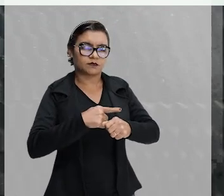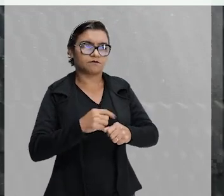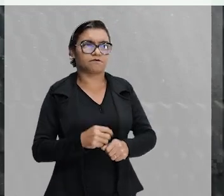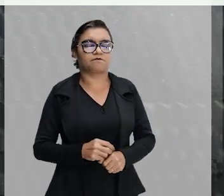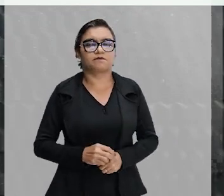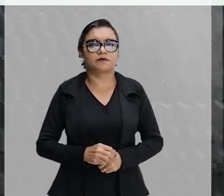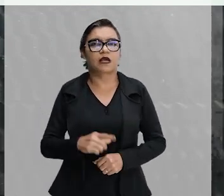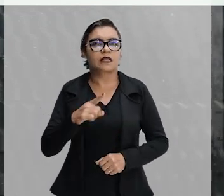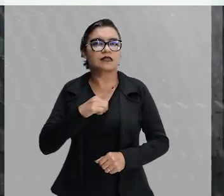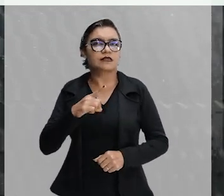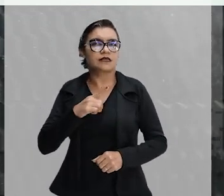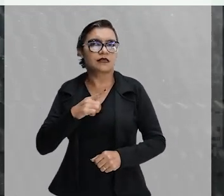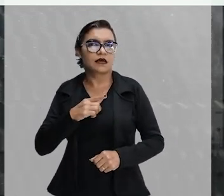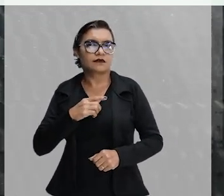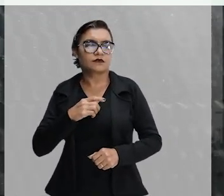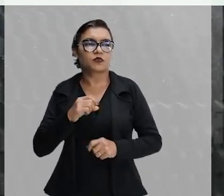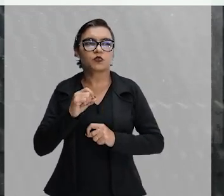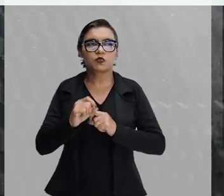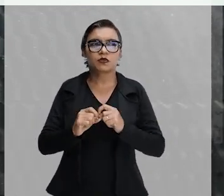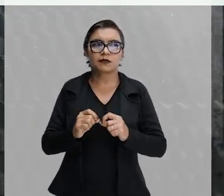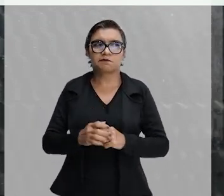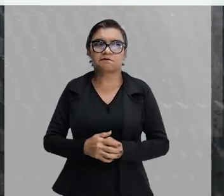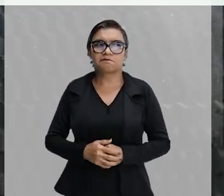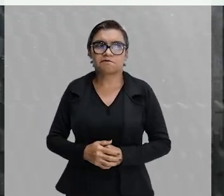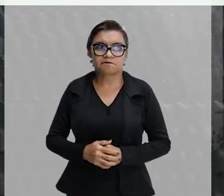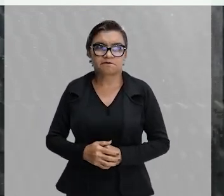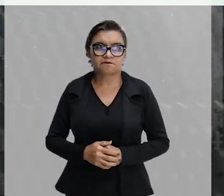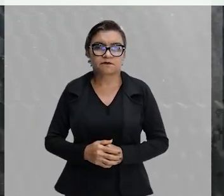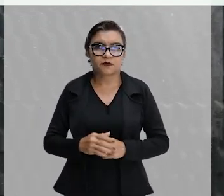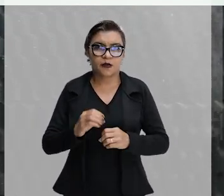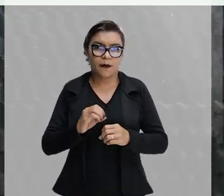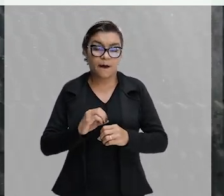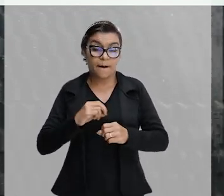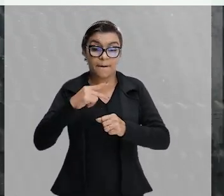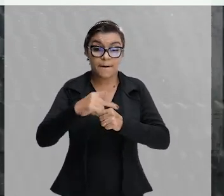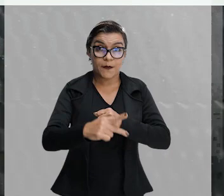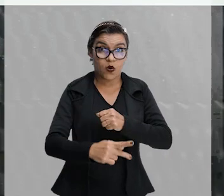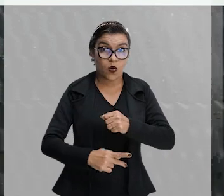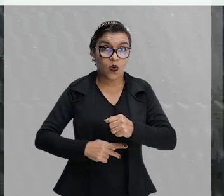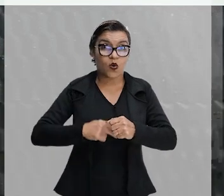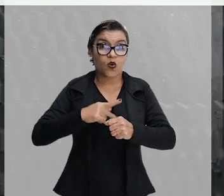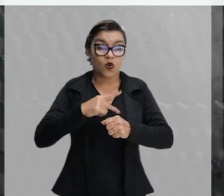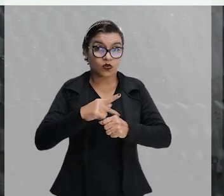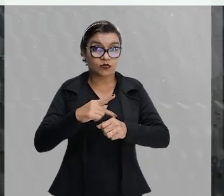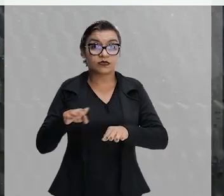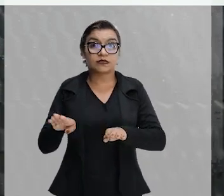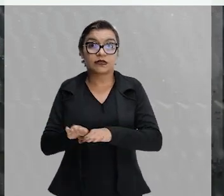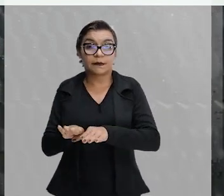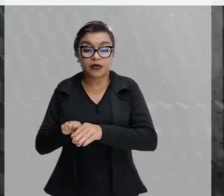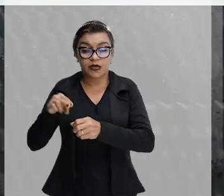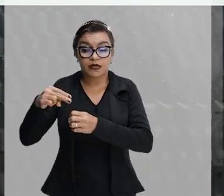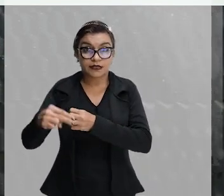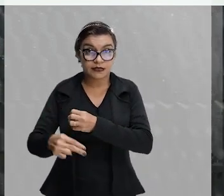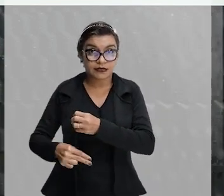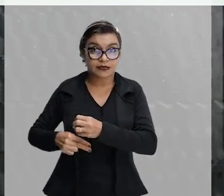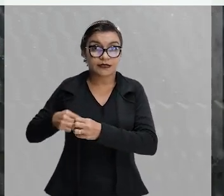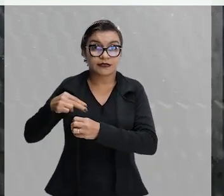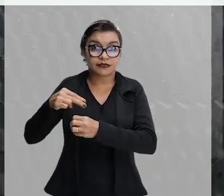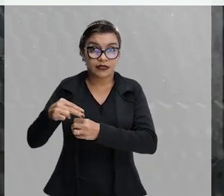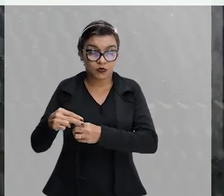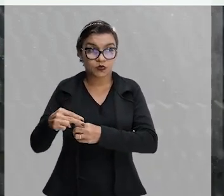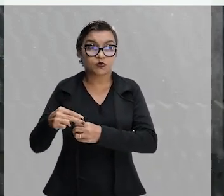ele era composto, isso segundo Bohr, por prótons e nêutrons, certo? Então